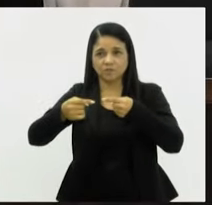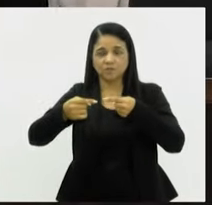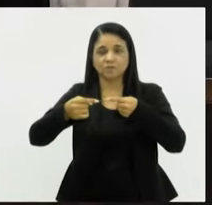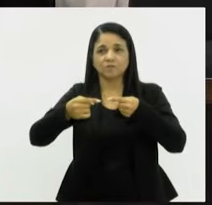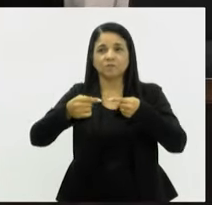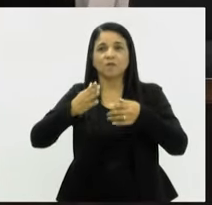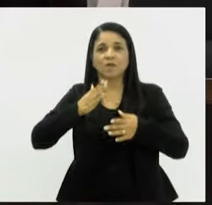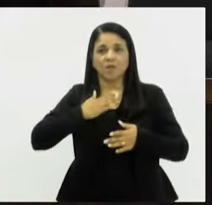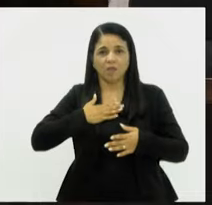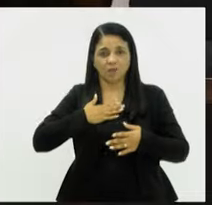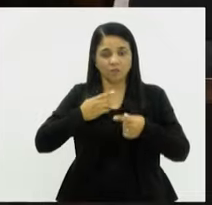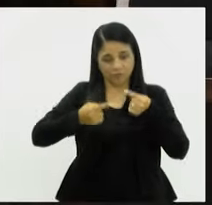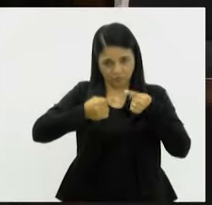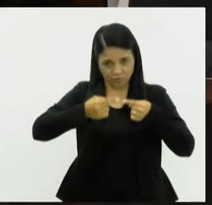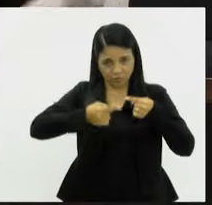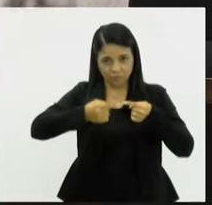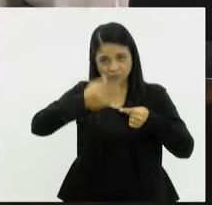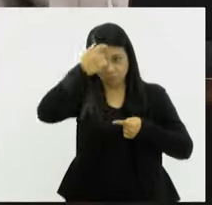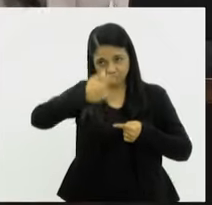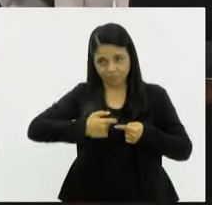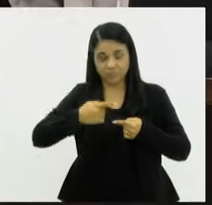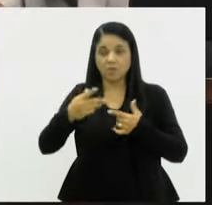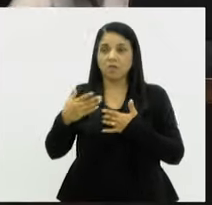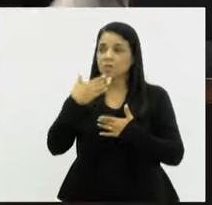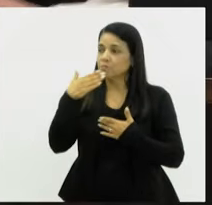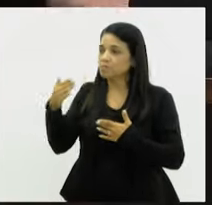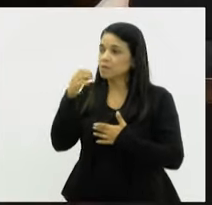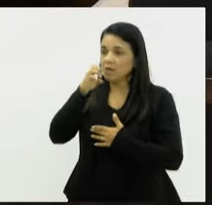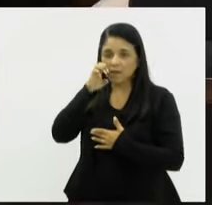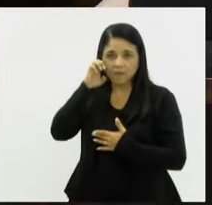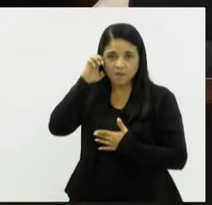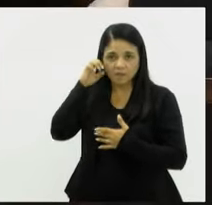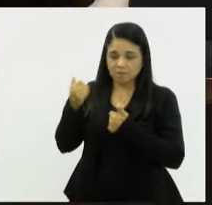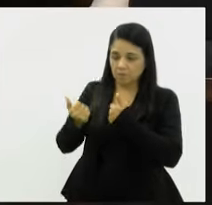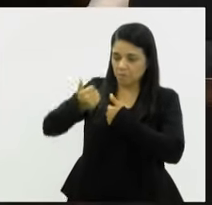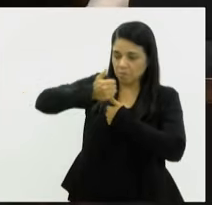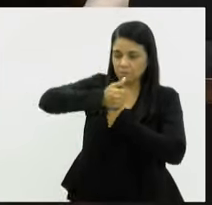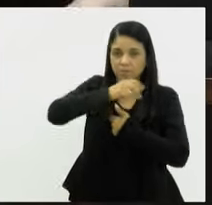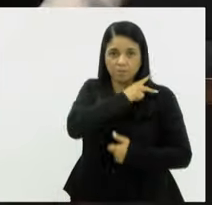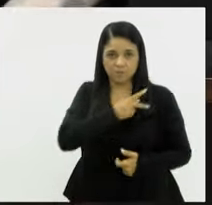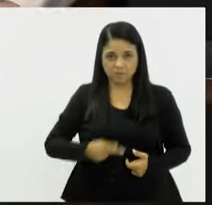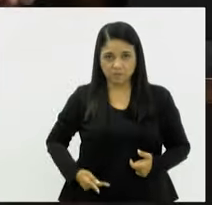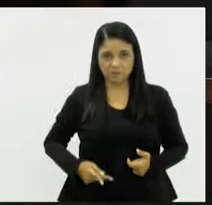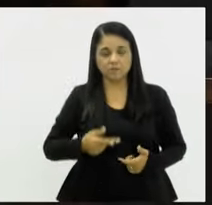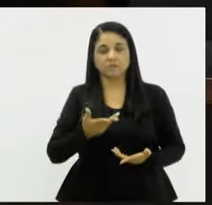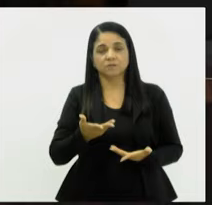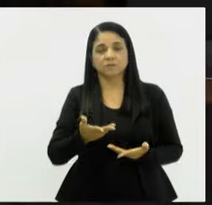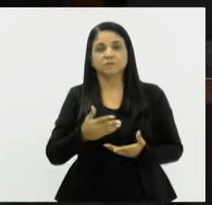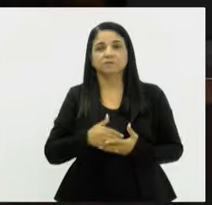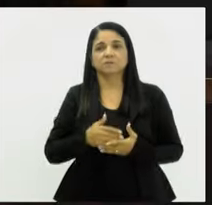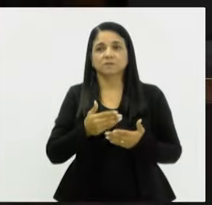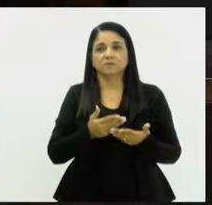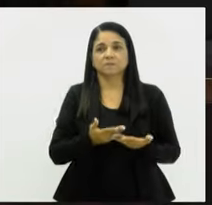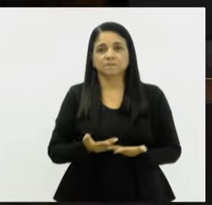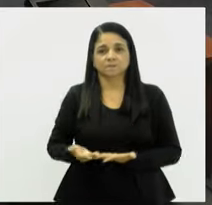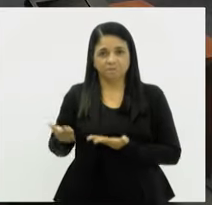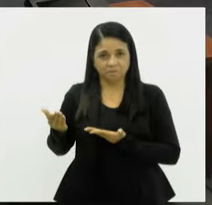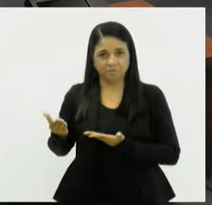irei discutir e peço à deputada Élica Takimoto que possa presidir os trabalhos. Então, passo à